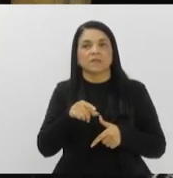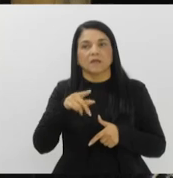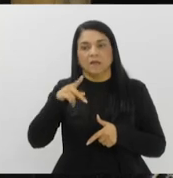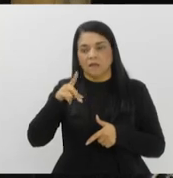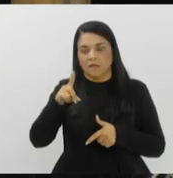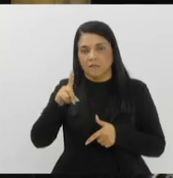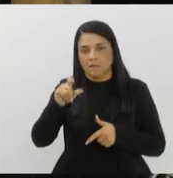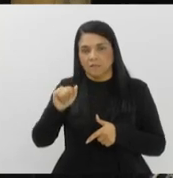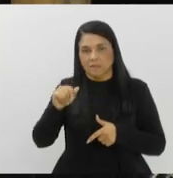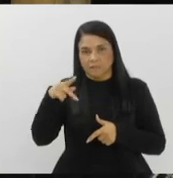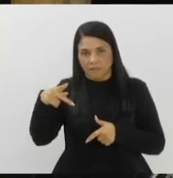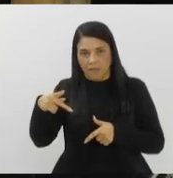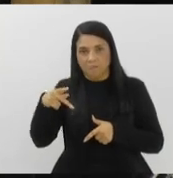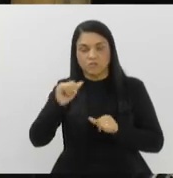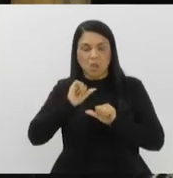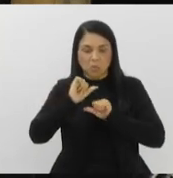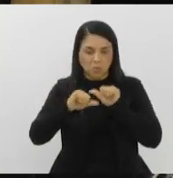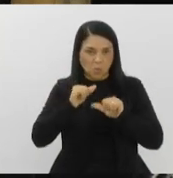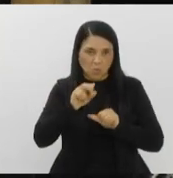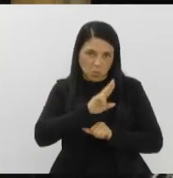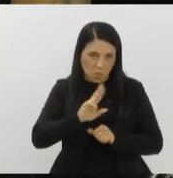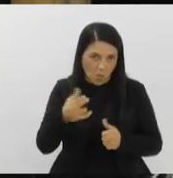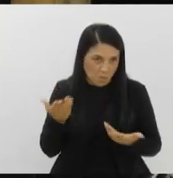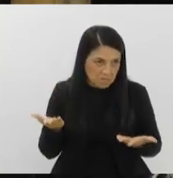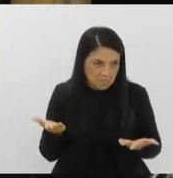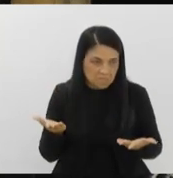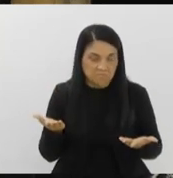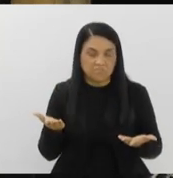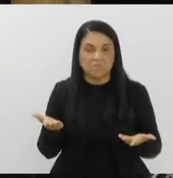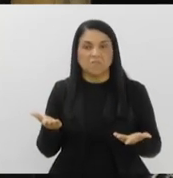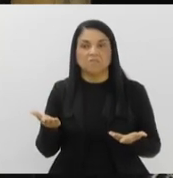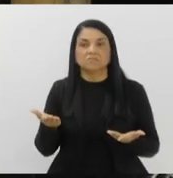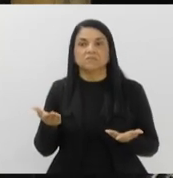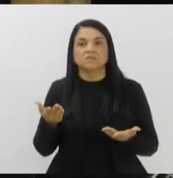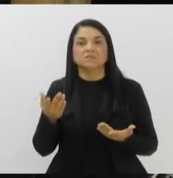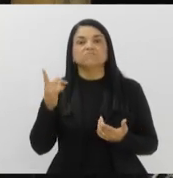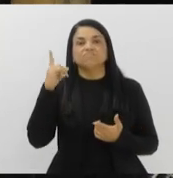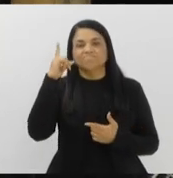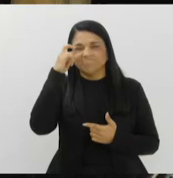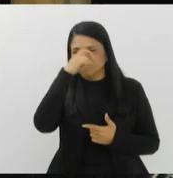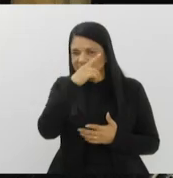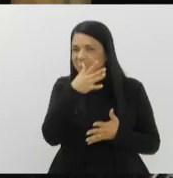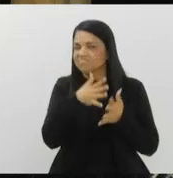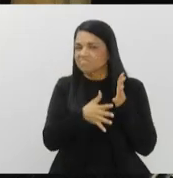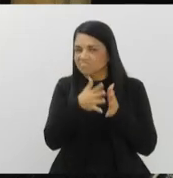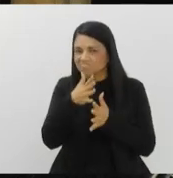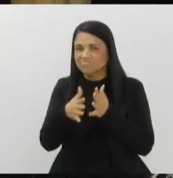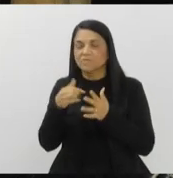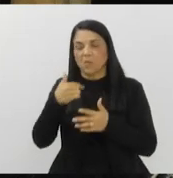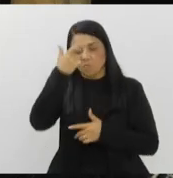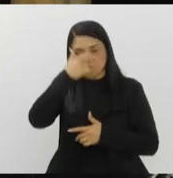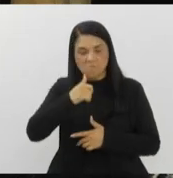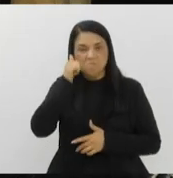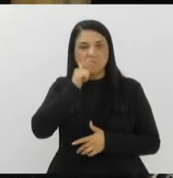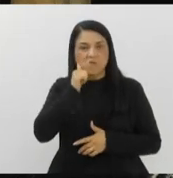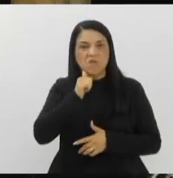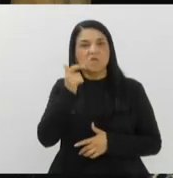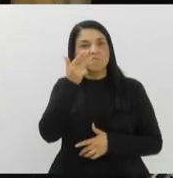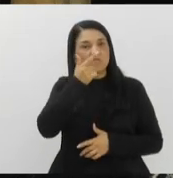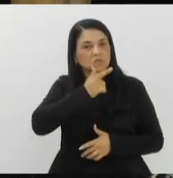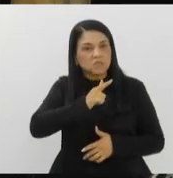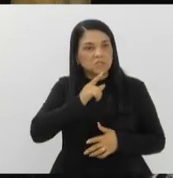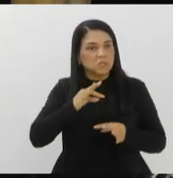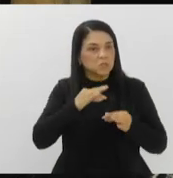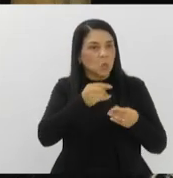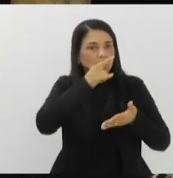agora já trocou de nome, né? Então, assim, é muito complicado, enquanto mulher, conseguir